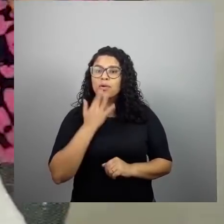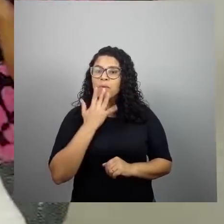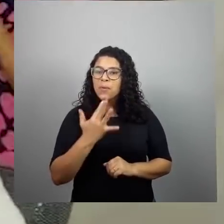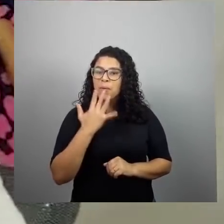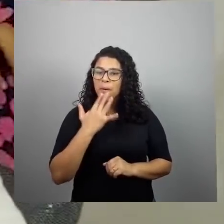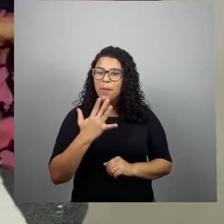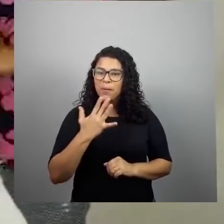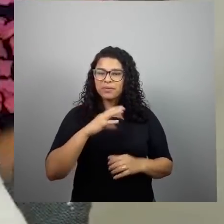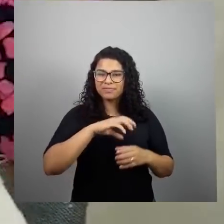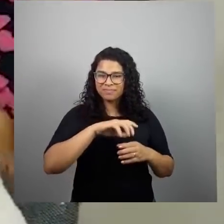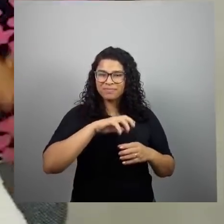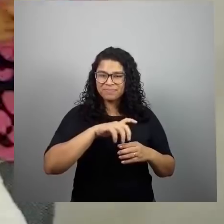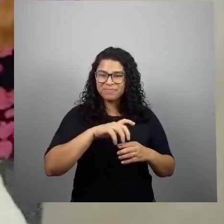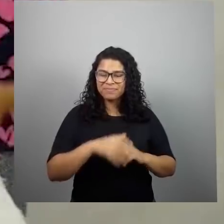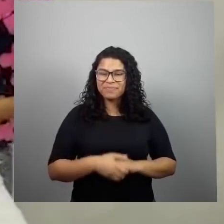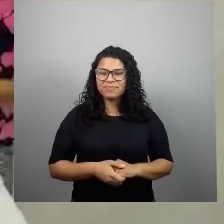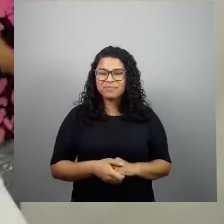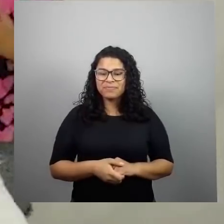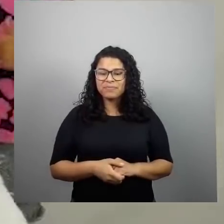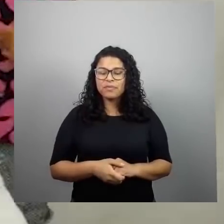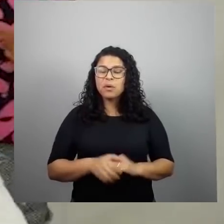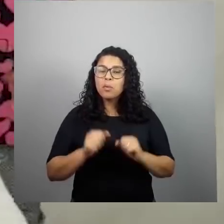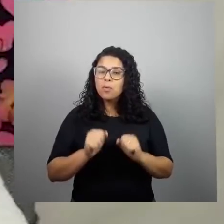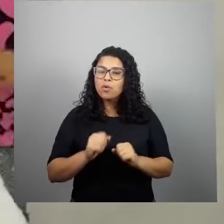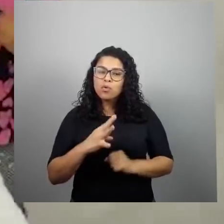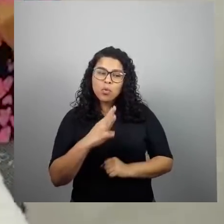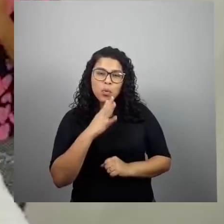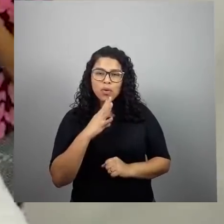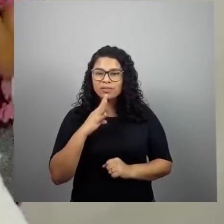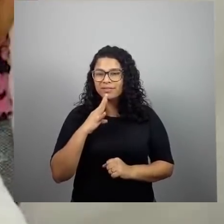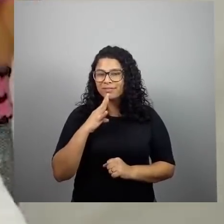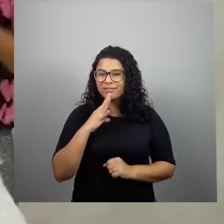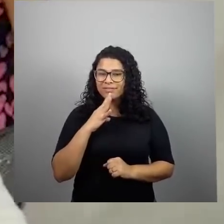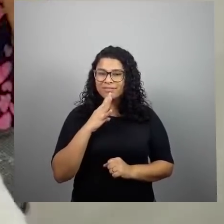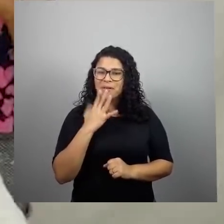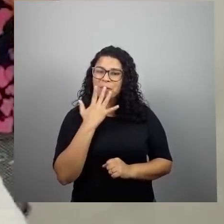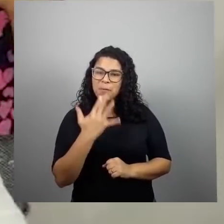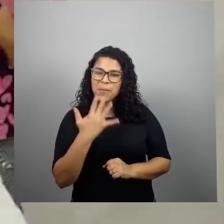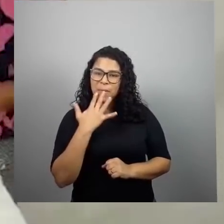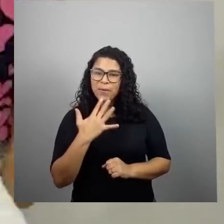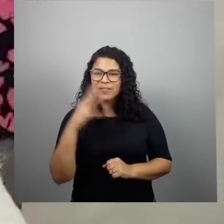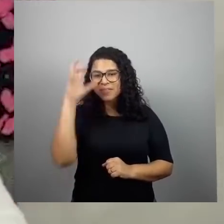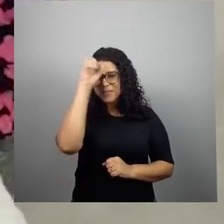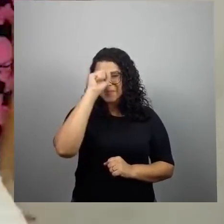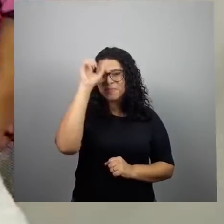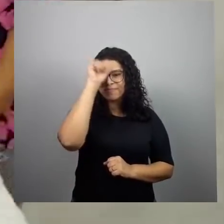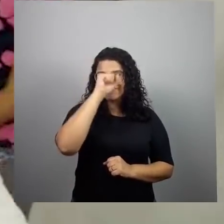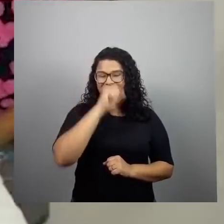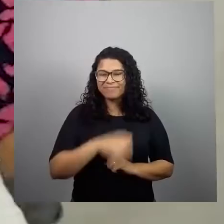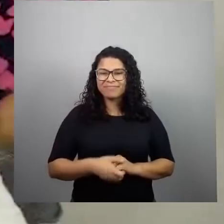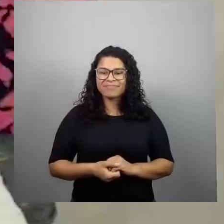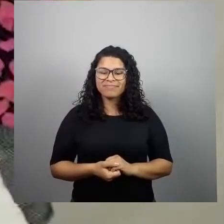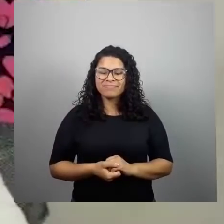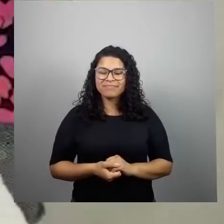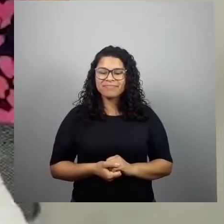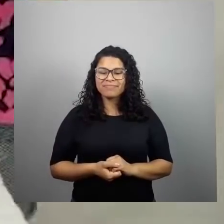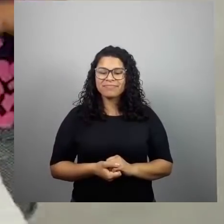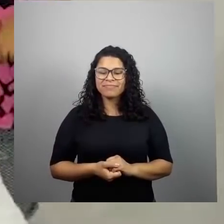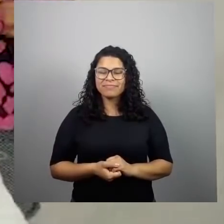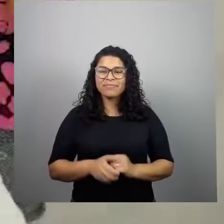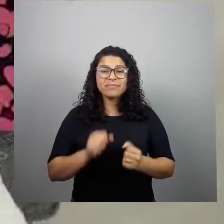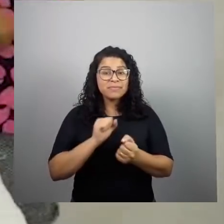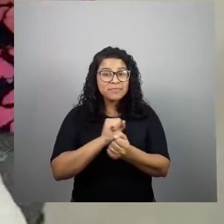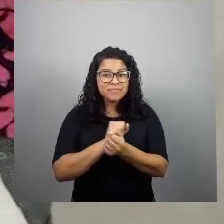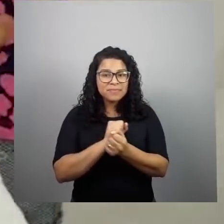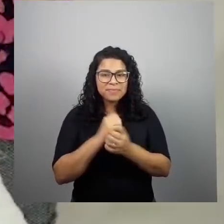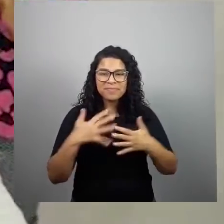das tampinhas para que elas possam reconhecer as cores e aprender as cores. Espero que vocês